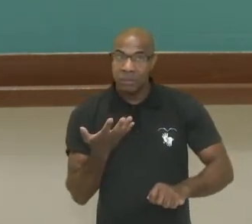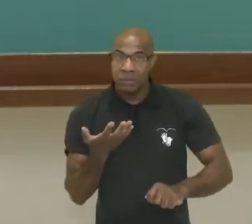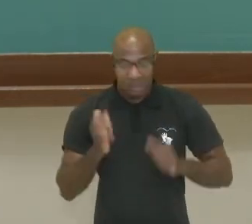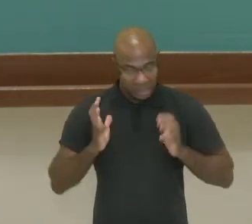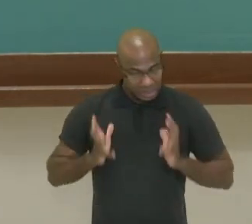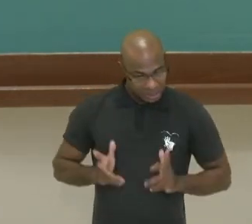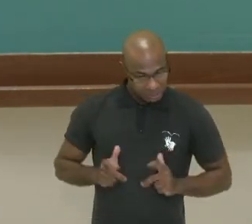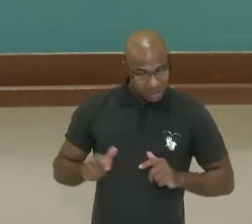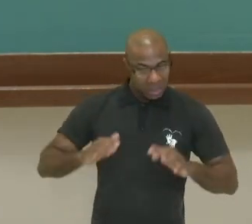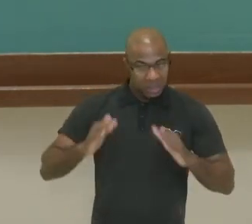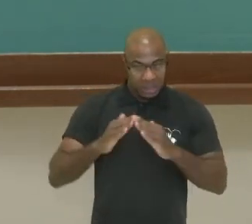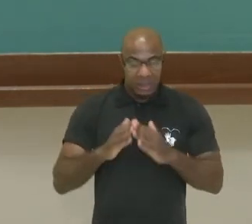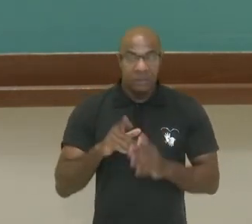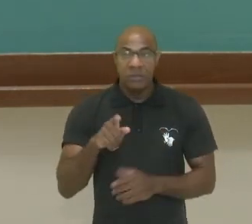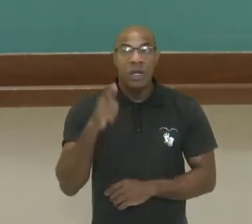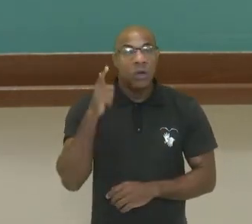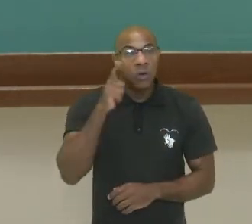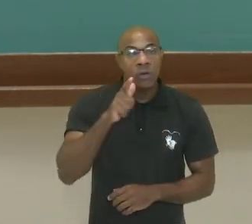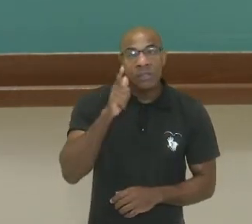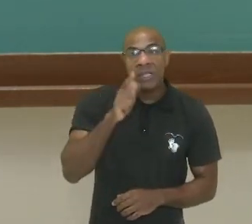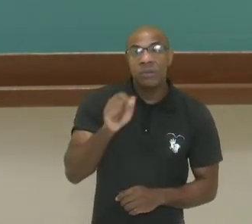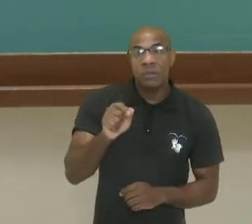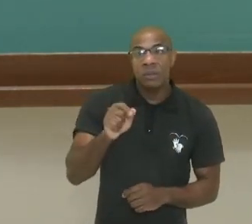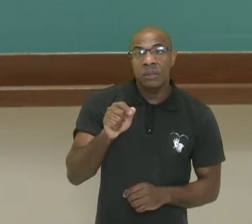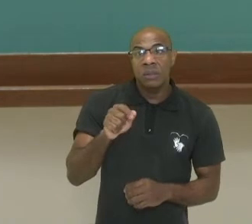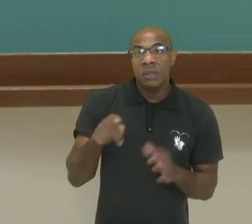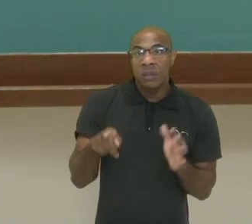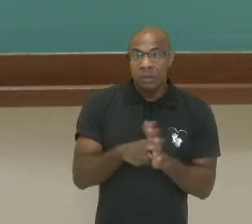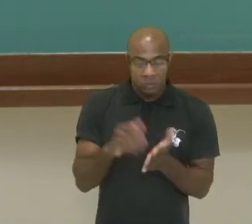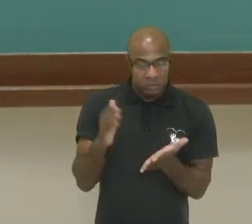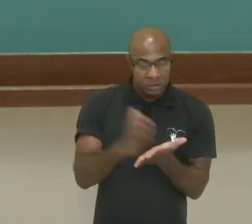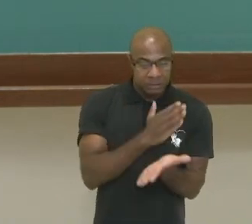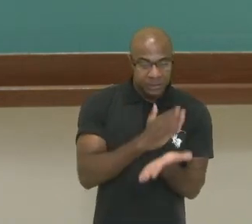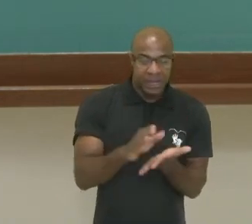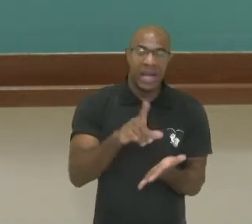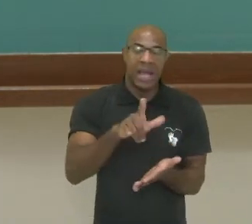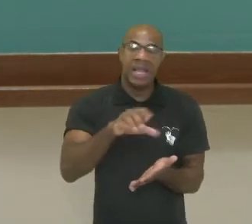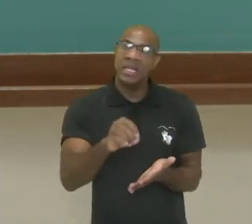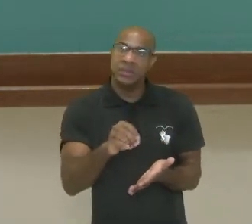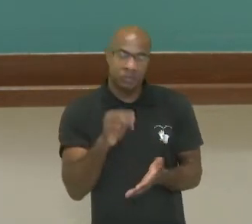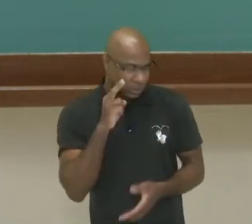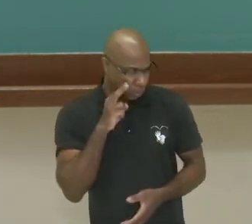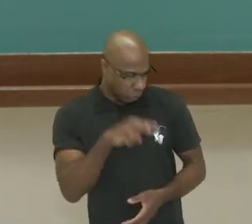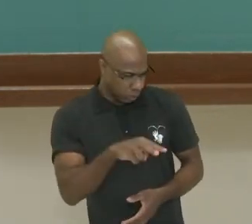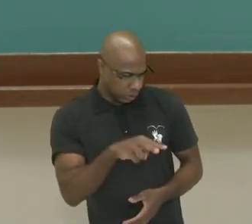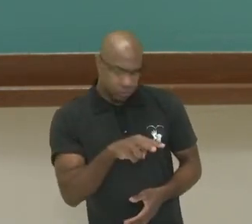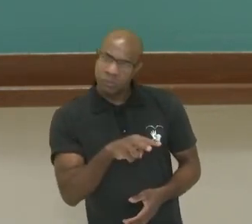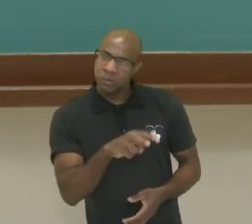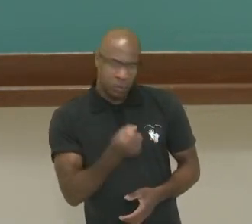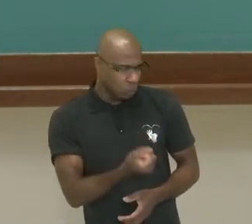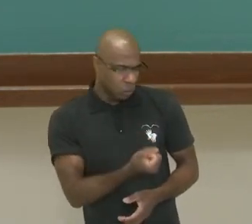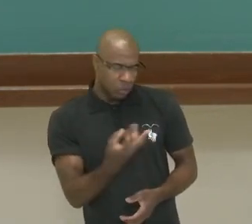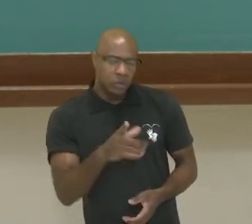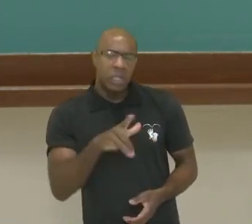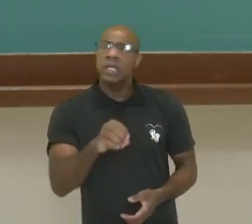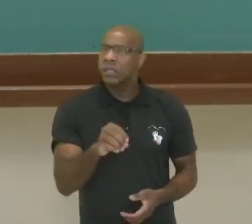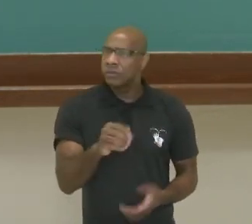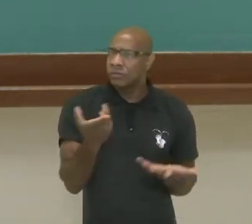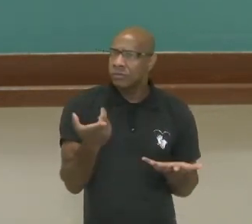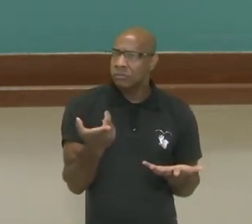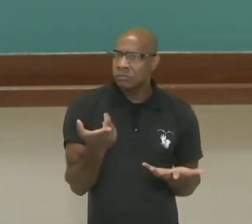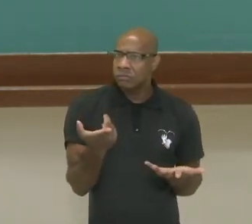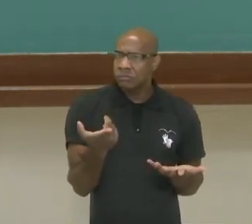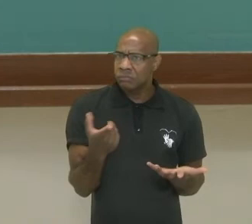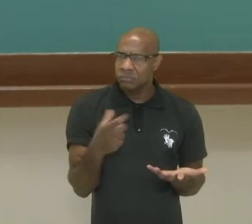Você consegue mensurar o seu próprio lixo, o quanto de lixo você produz diariamente? São algumas questões que